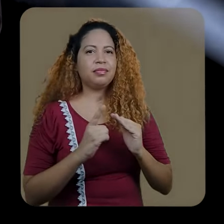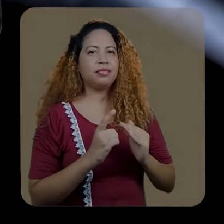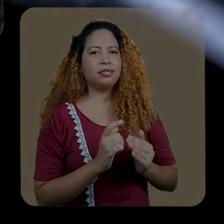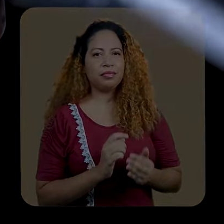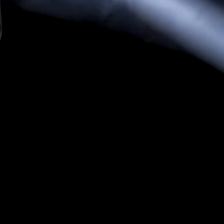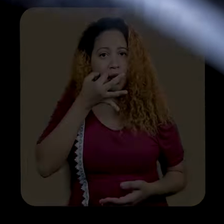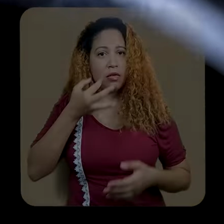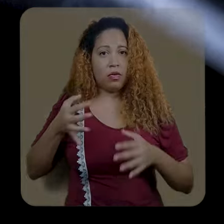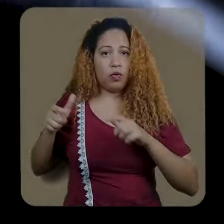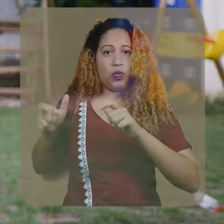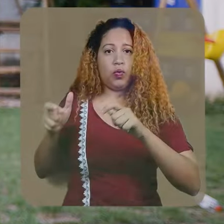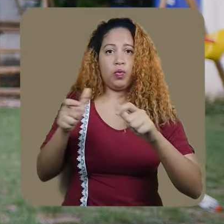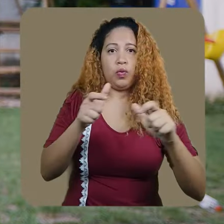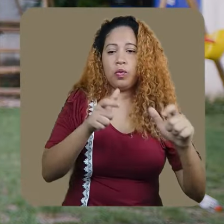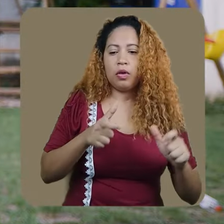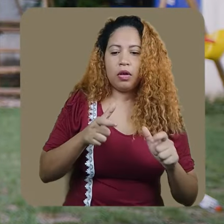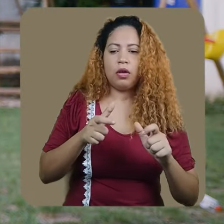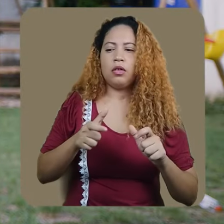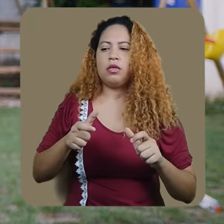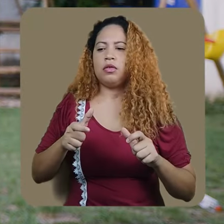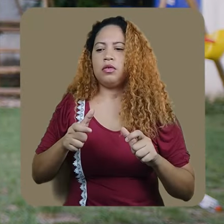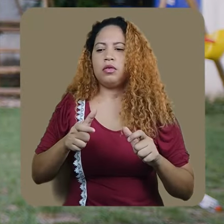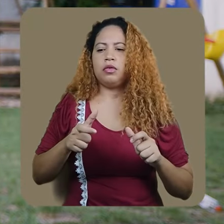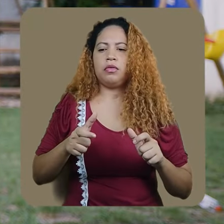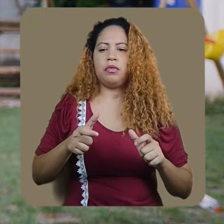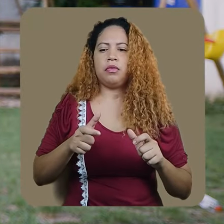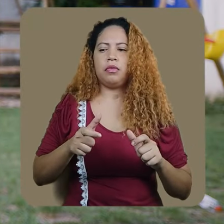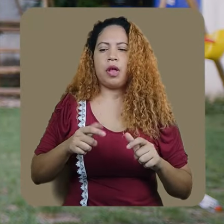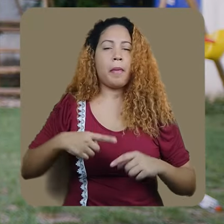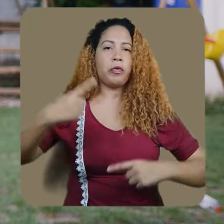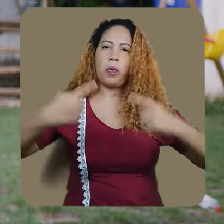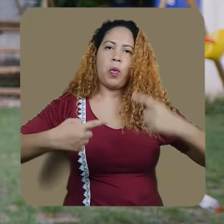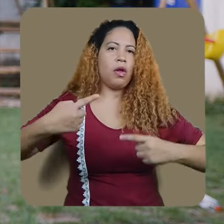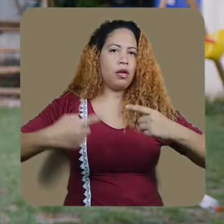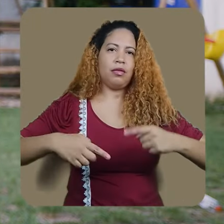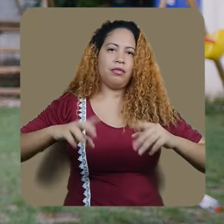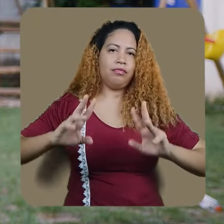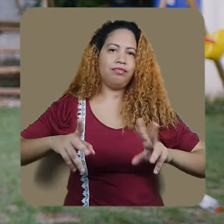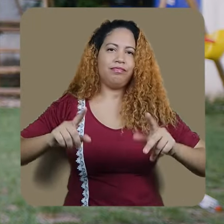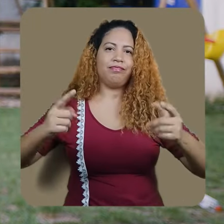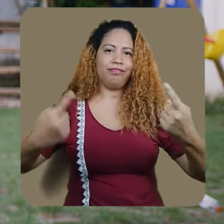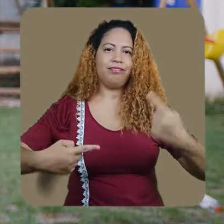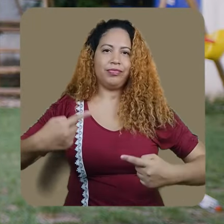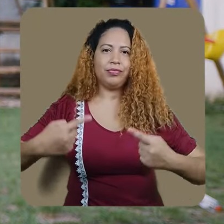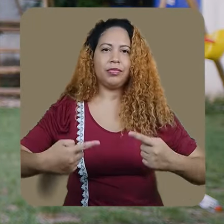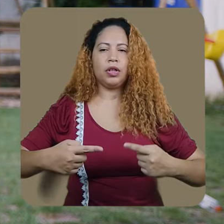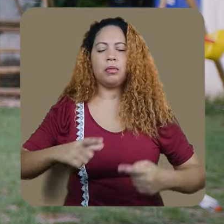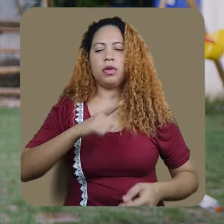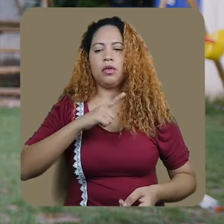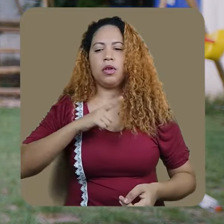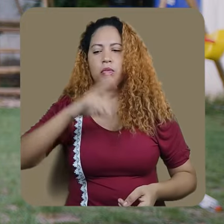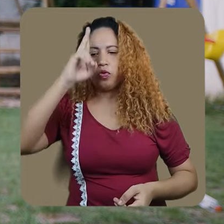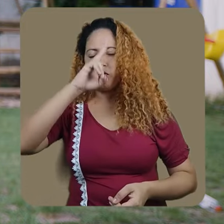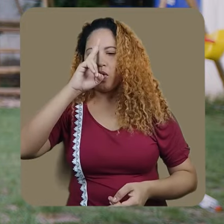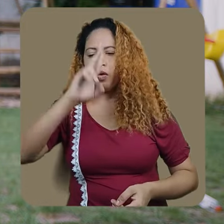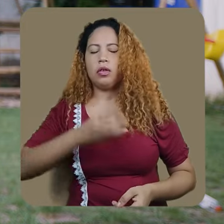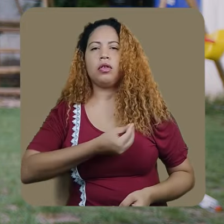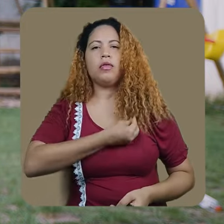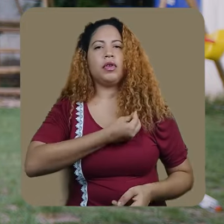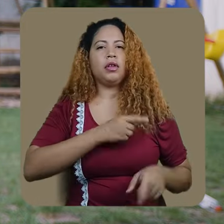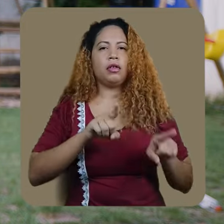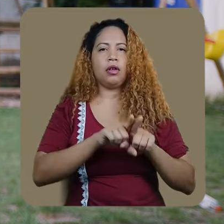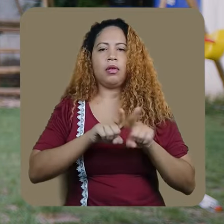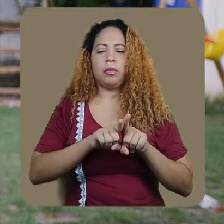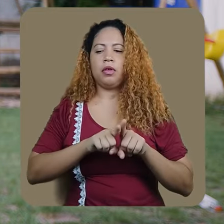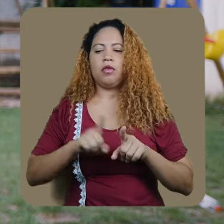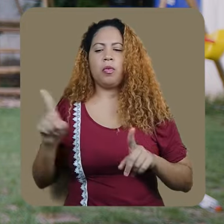Nos espaços tem sido cada vez mais política mesmo, né? Porque eu tenho uma história de vida